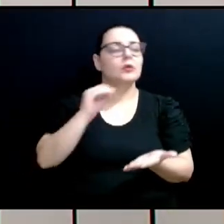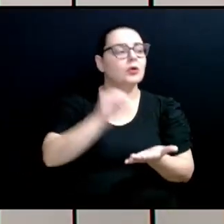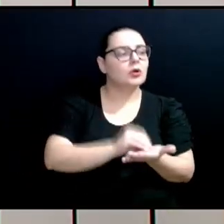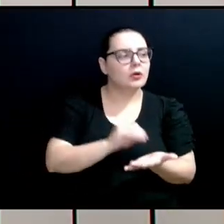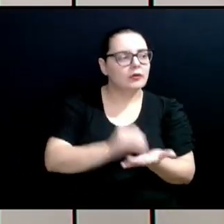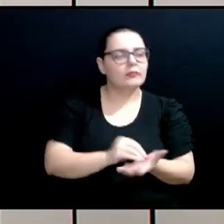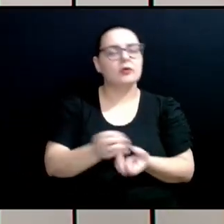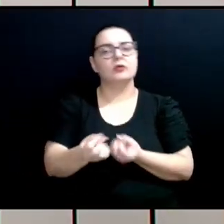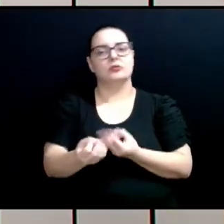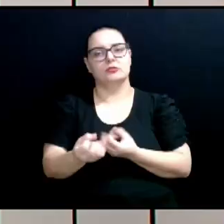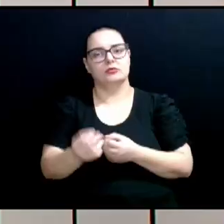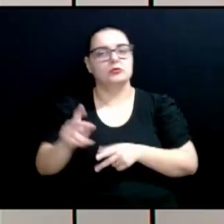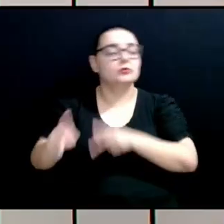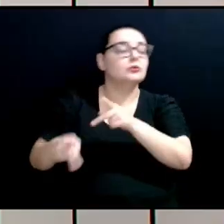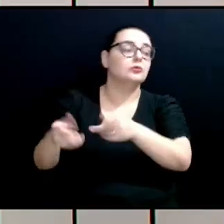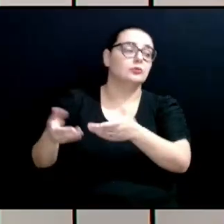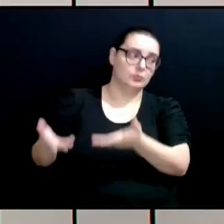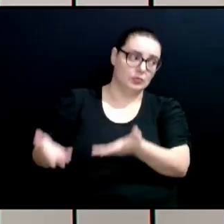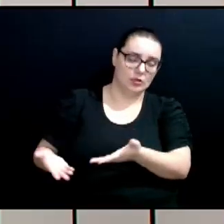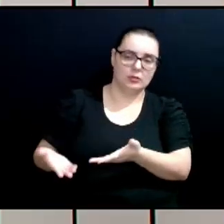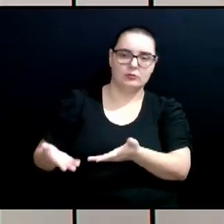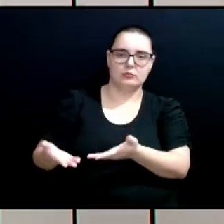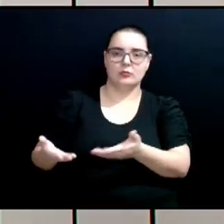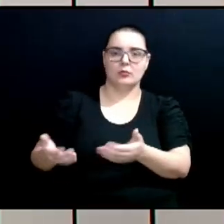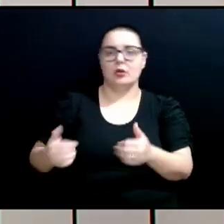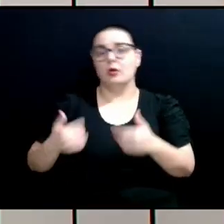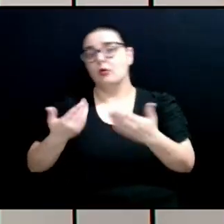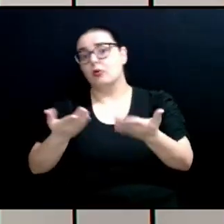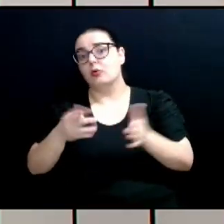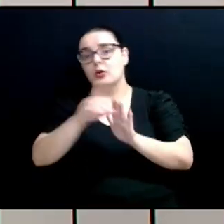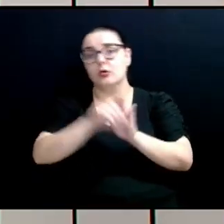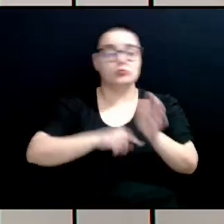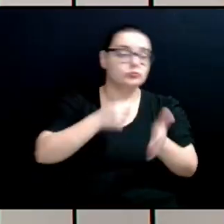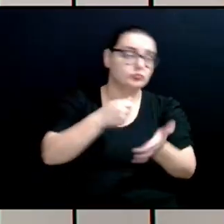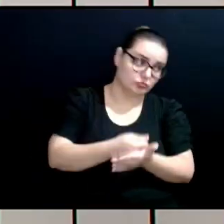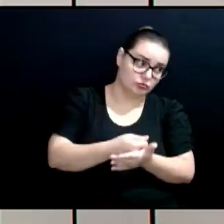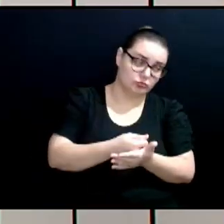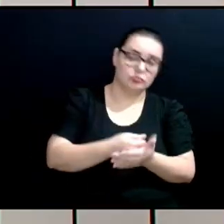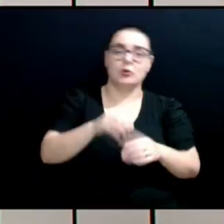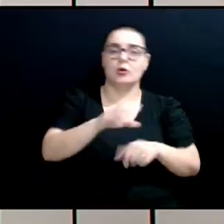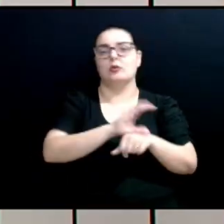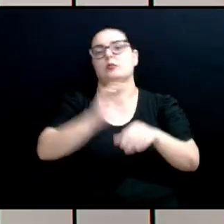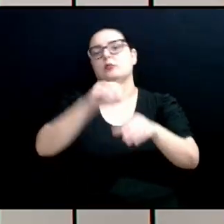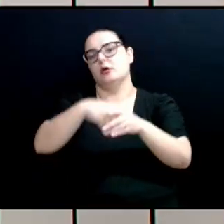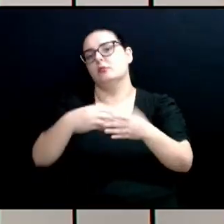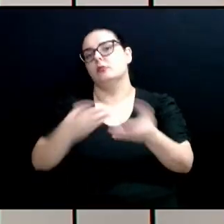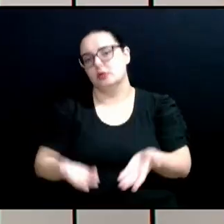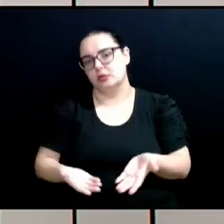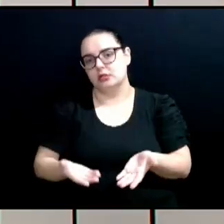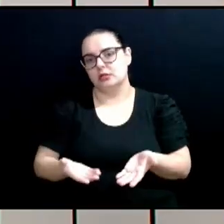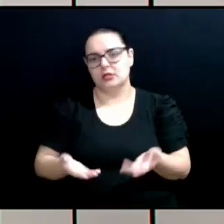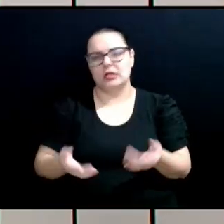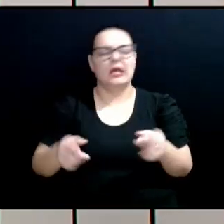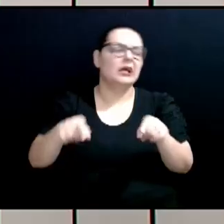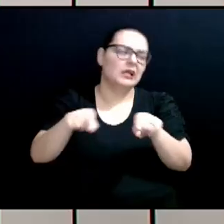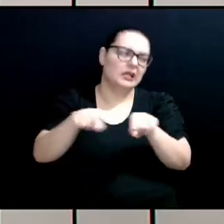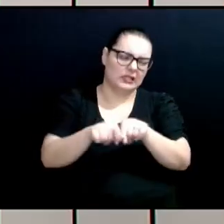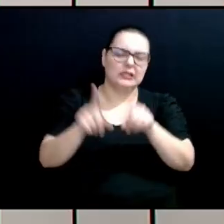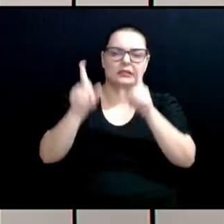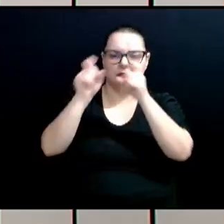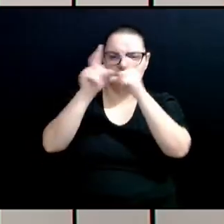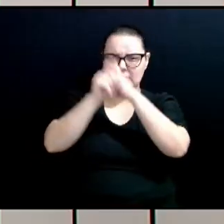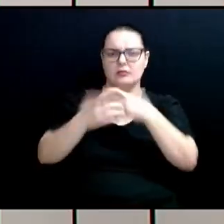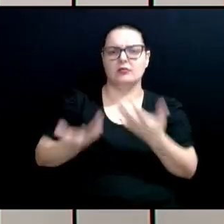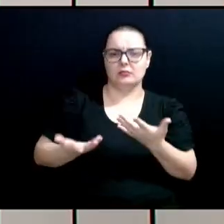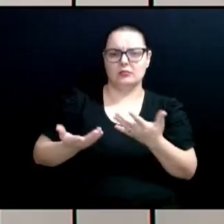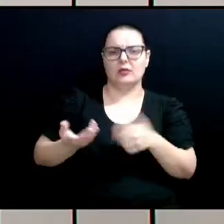população sobre quais os direitos garantidos pela Constituição também dificulta a procura